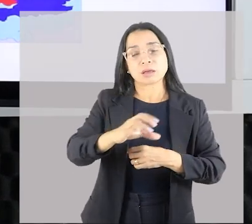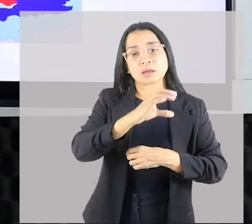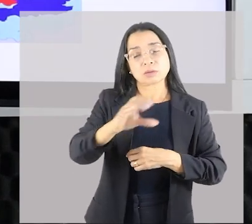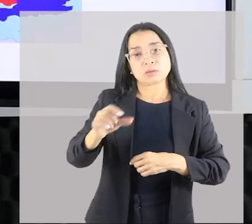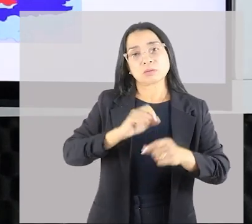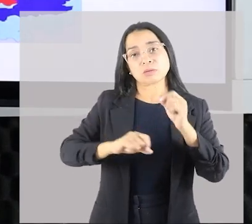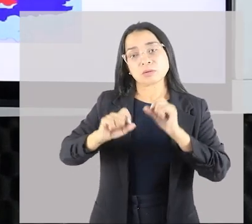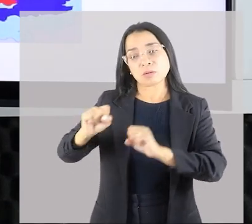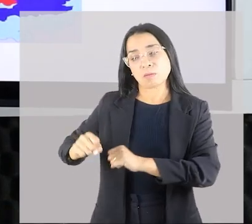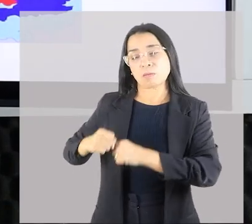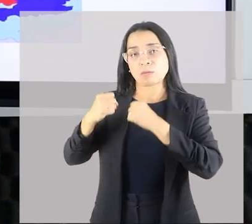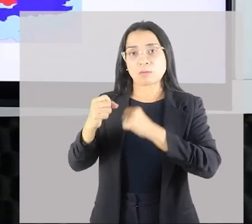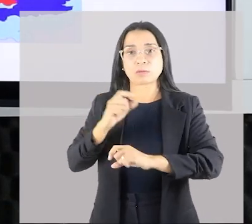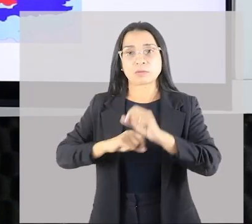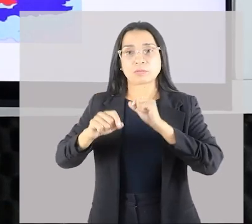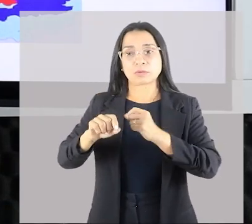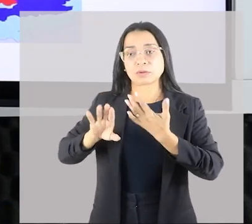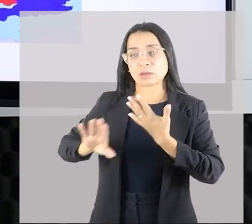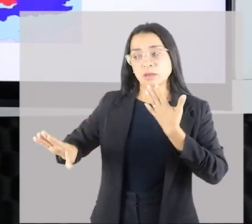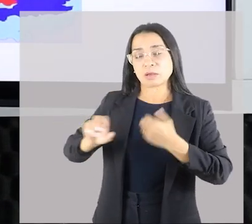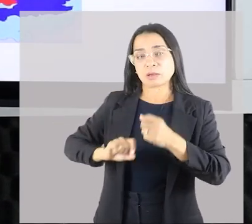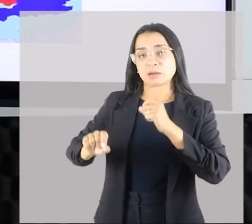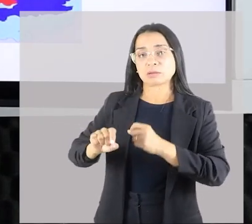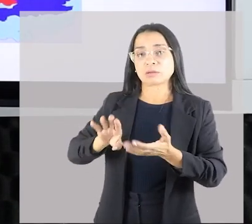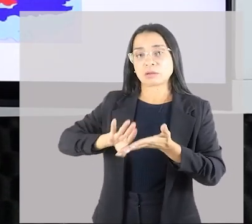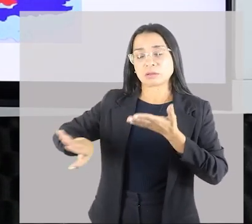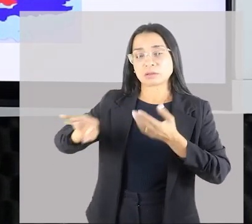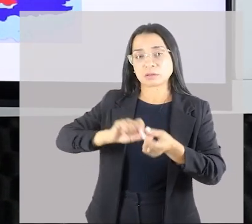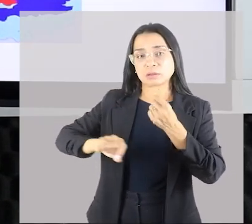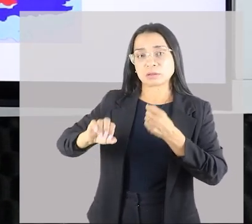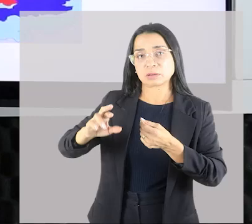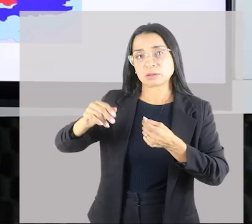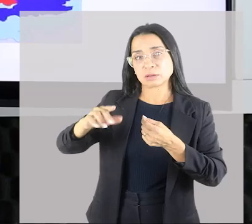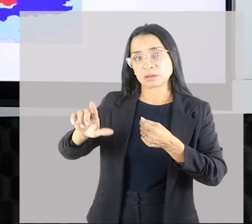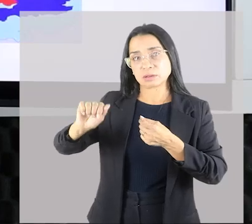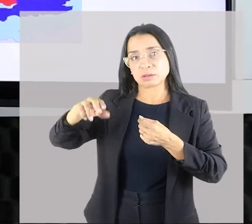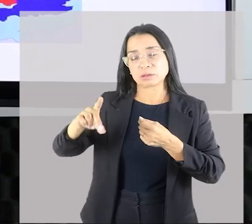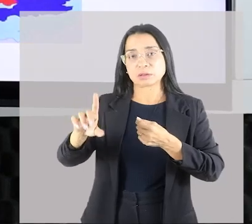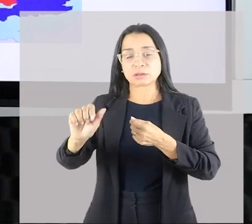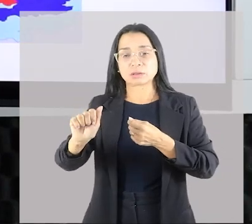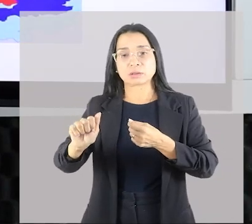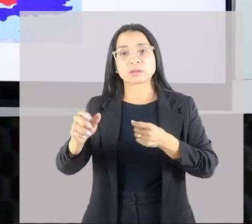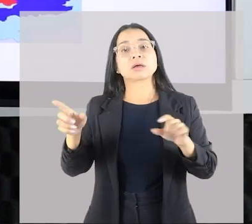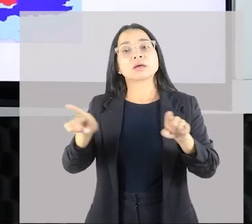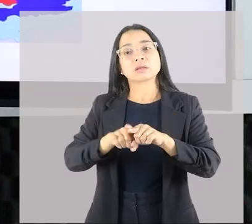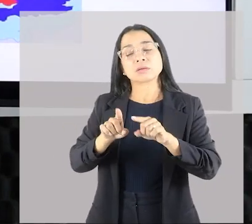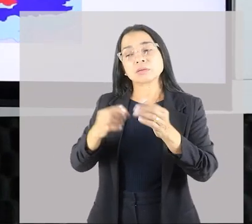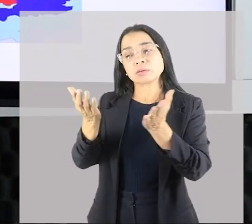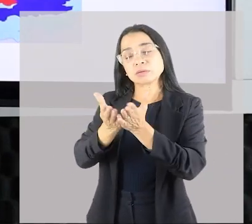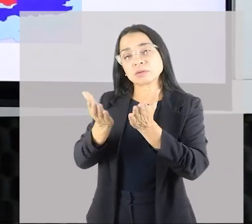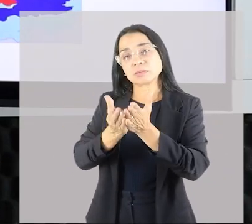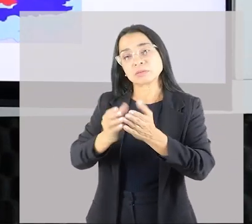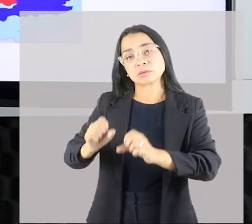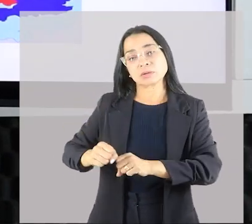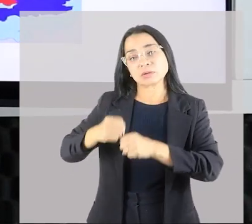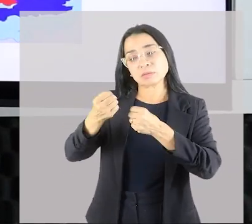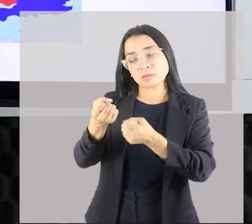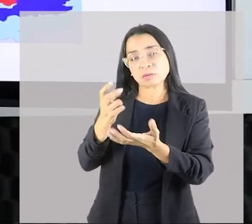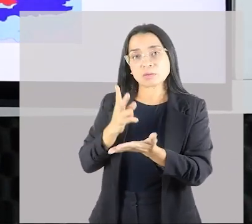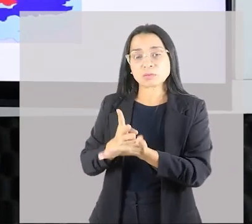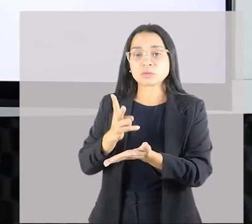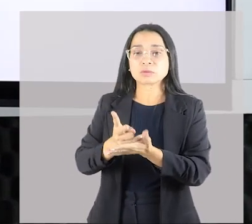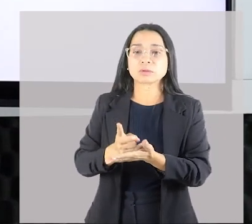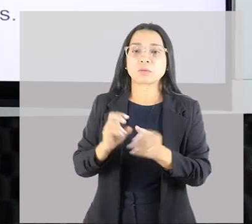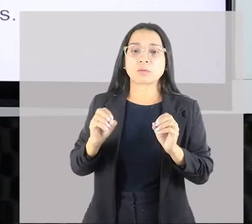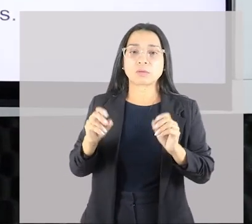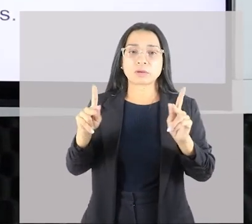que defendem a saída da Irlanda do Norte do Reino Unido e protestantes que defendem a permanência.